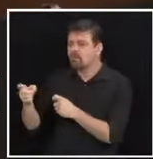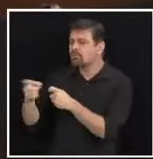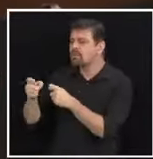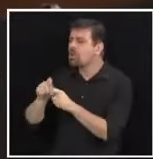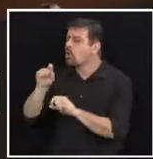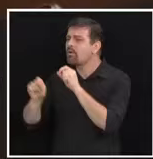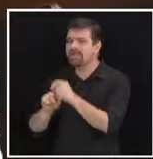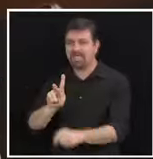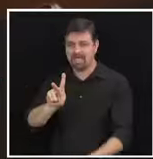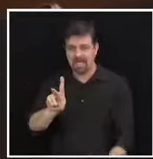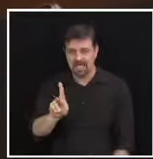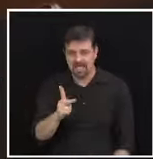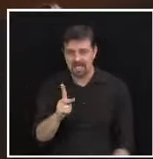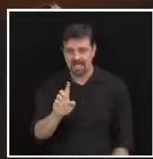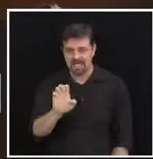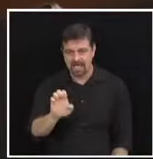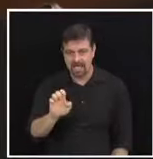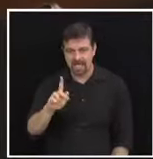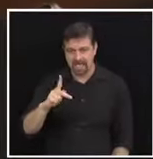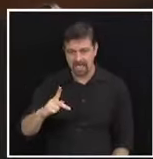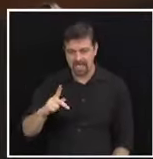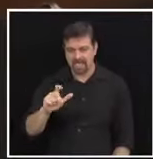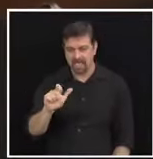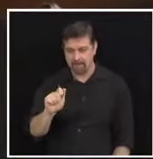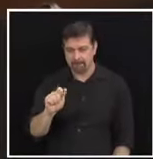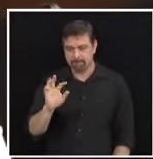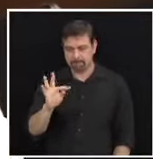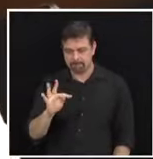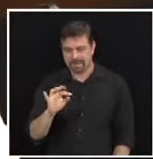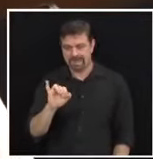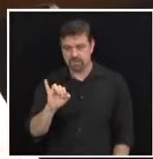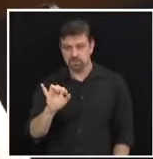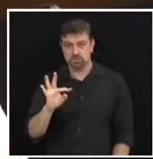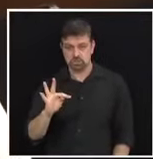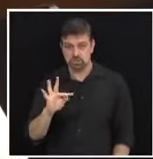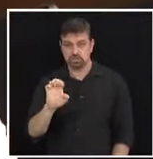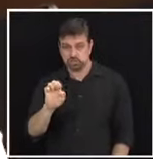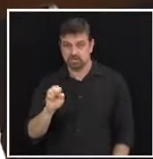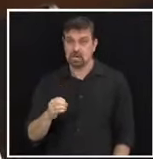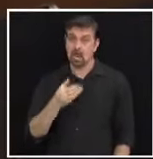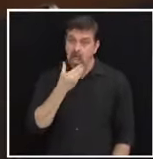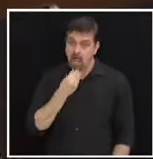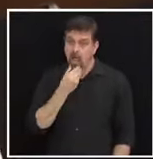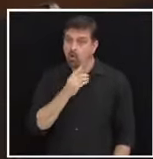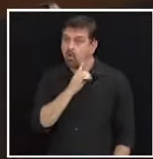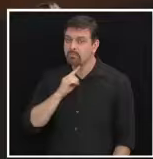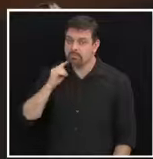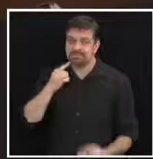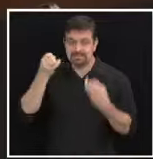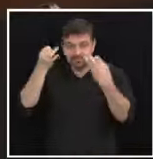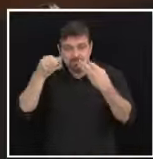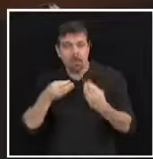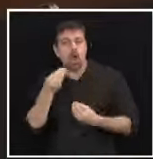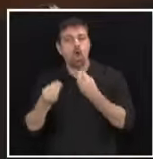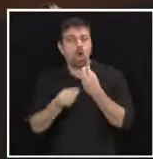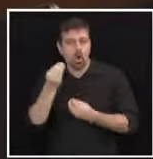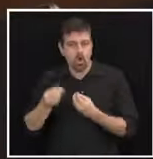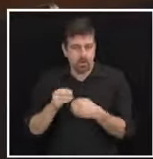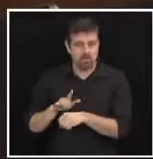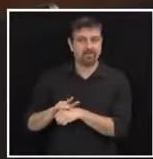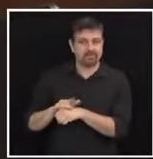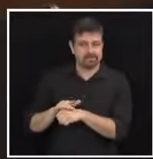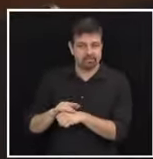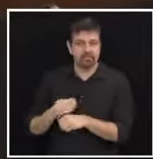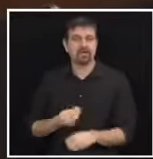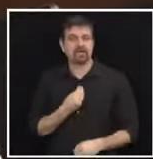com o Donizete, depois para ele contar um pouquinho da história dele, né, de como ele descobriu que ele tinha essa doença, o que ele passou